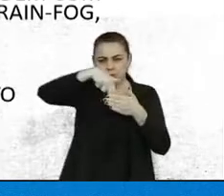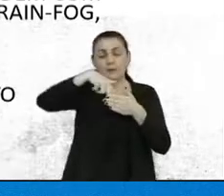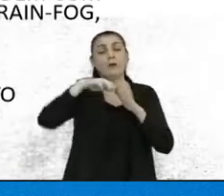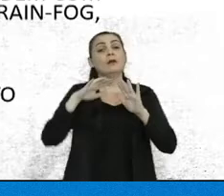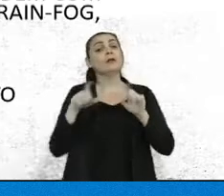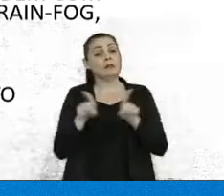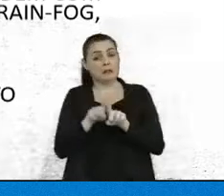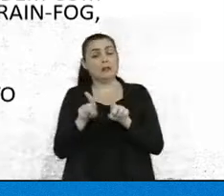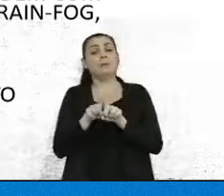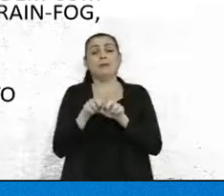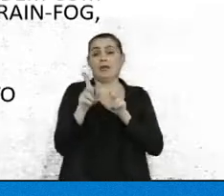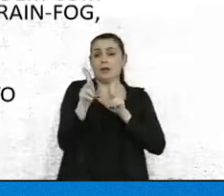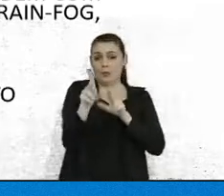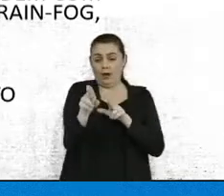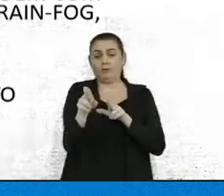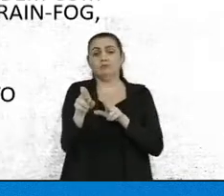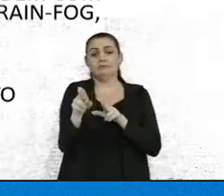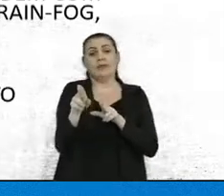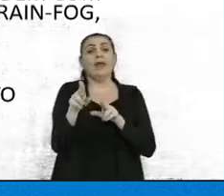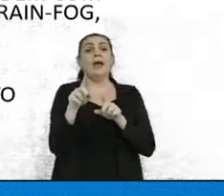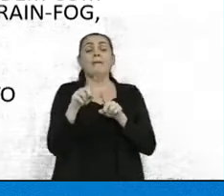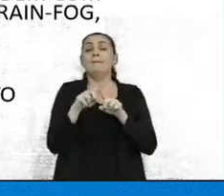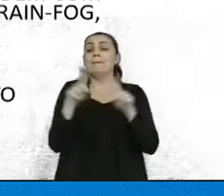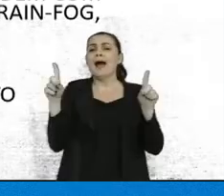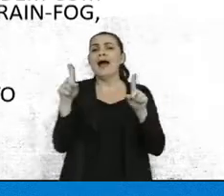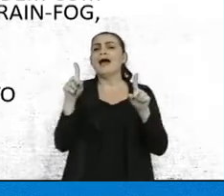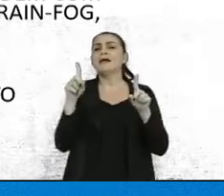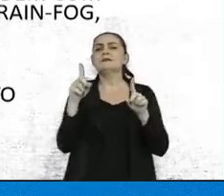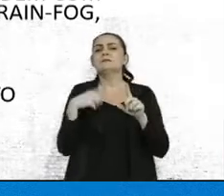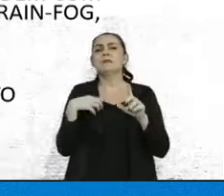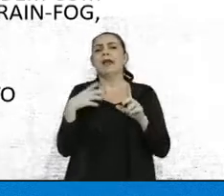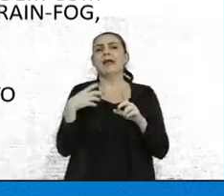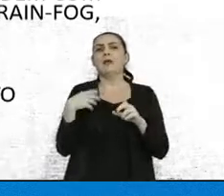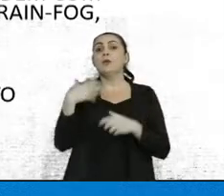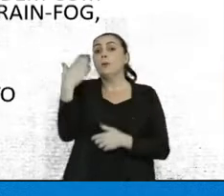baixo grau, ela é silenciosa, ela não causa dor, ela